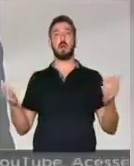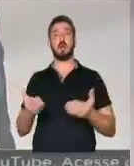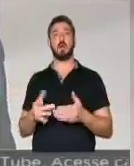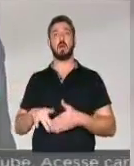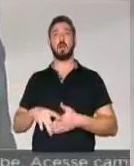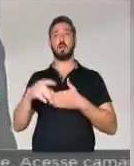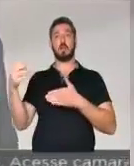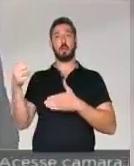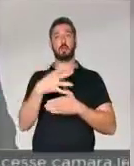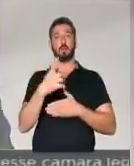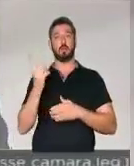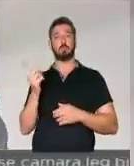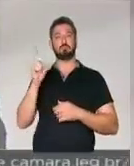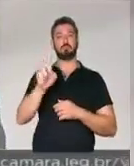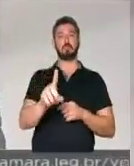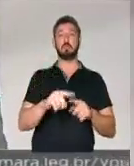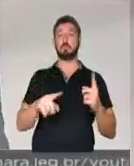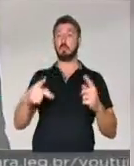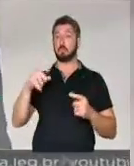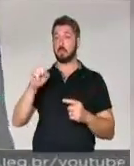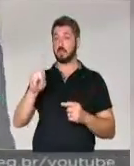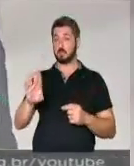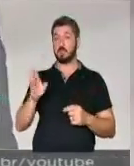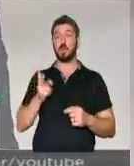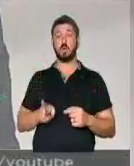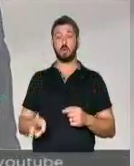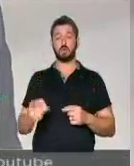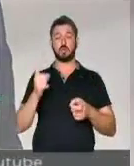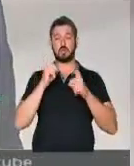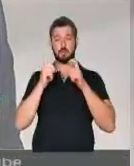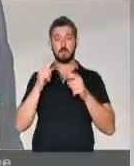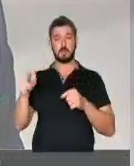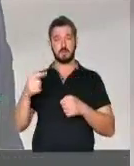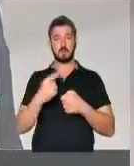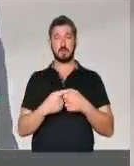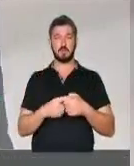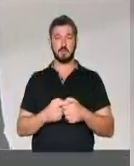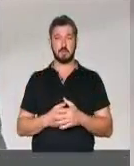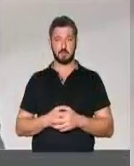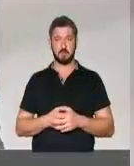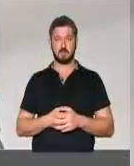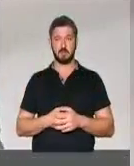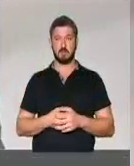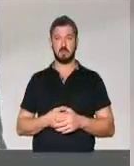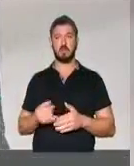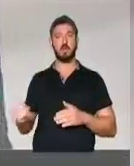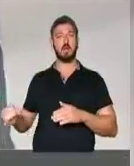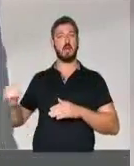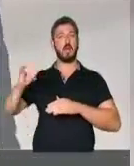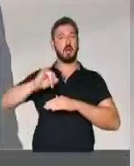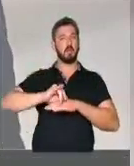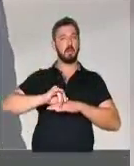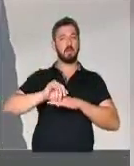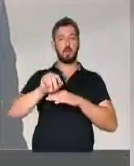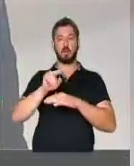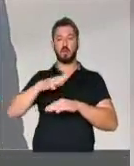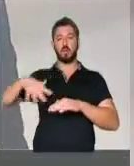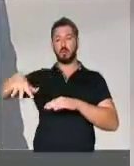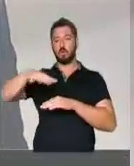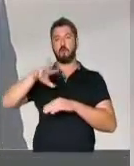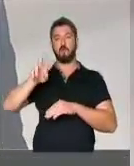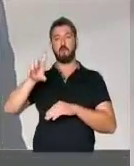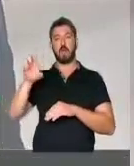com uma liderança nova, mas o PSDB voltou a governar a cidade, uma capital do Vale